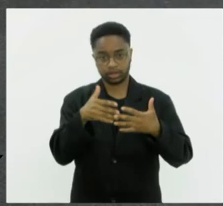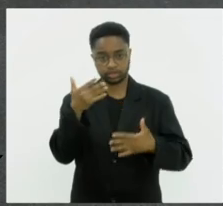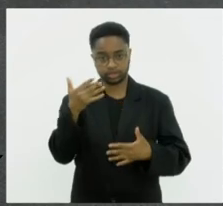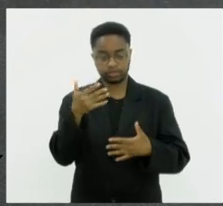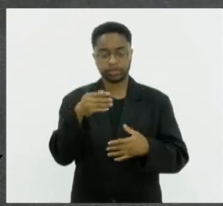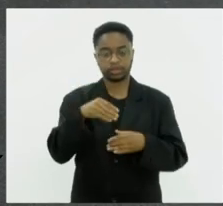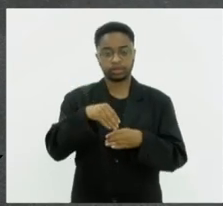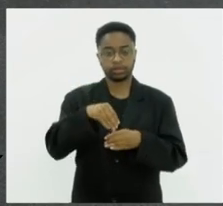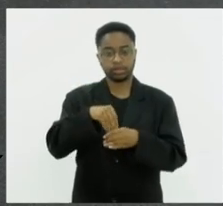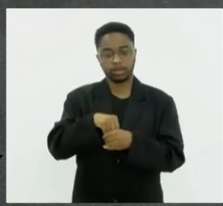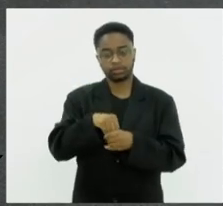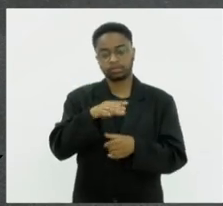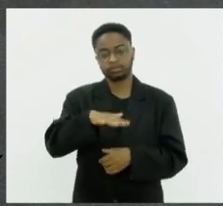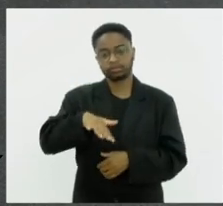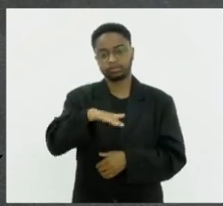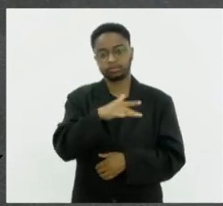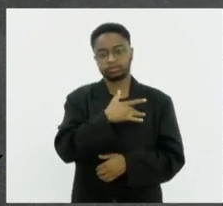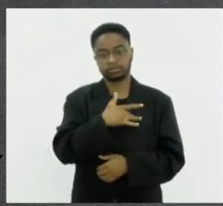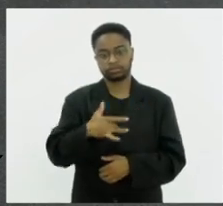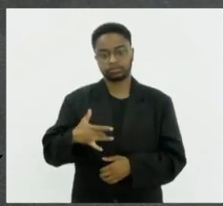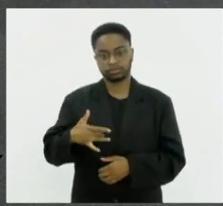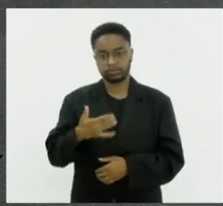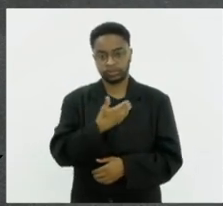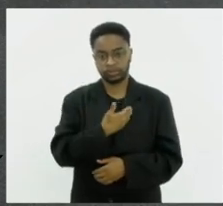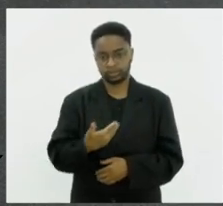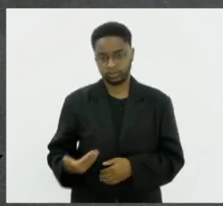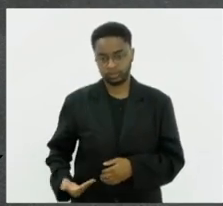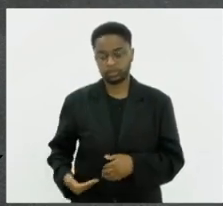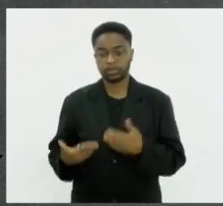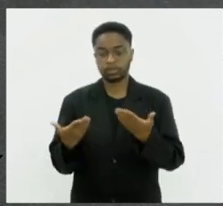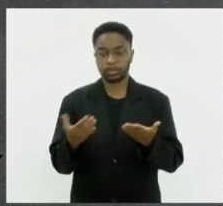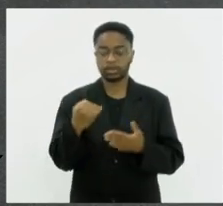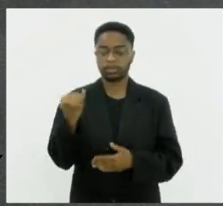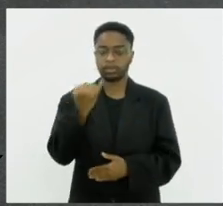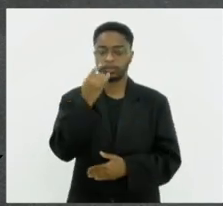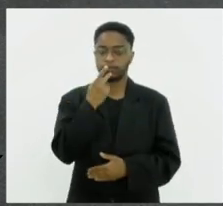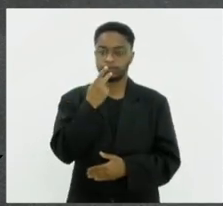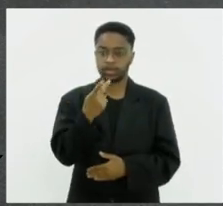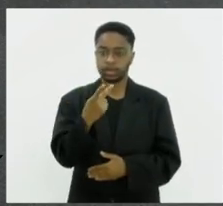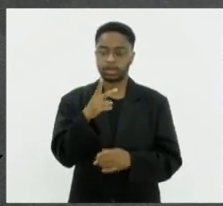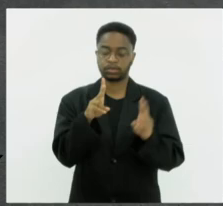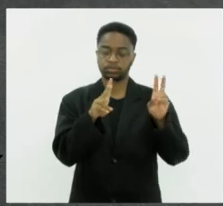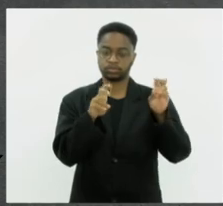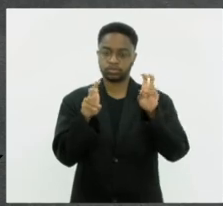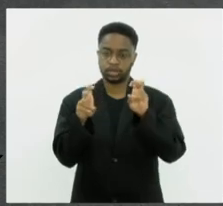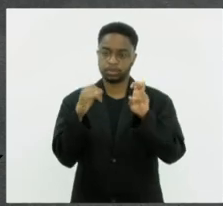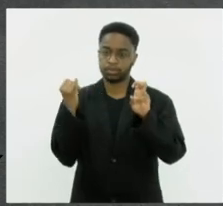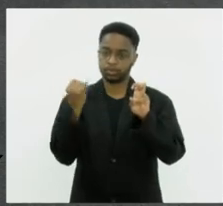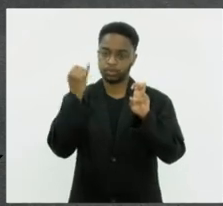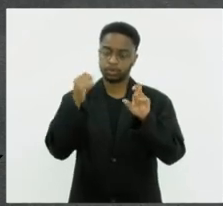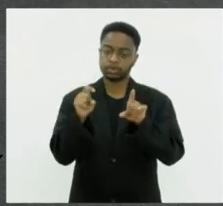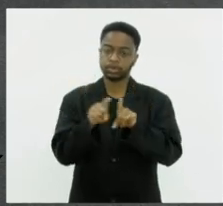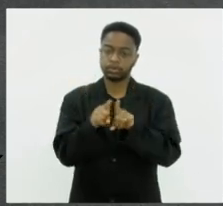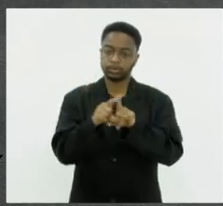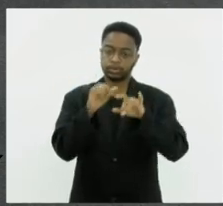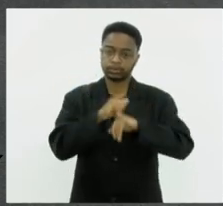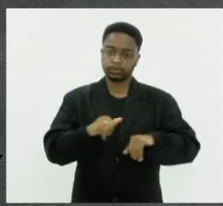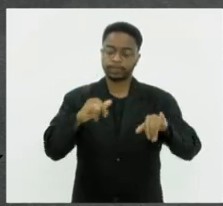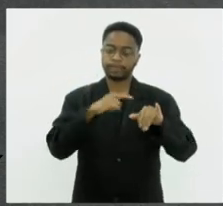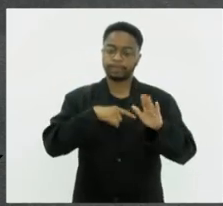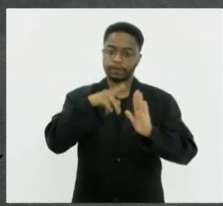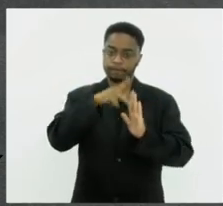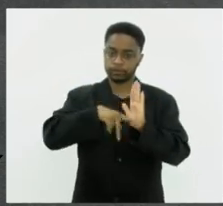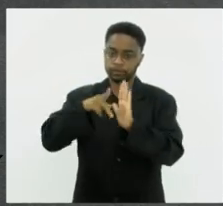nos estabelecimentos públicos de saúde. É importante dizer do mérito, mas também dizer que há muitos projetos